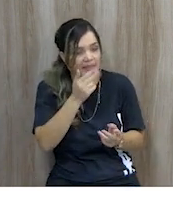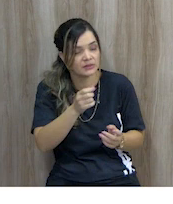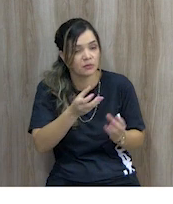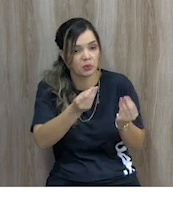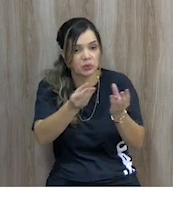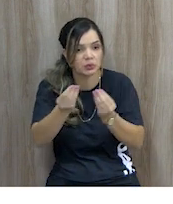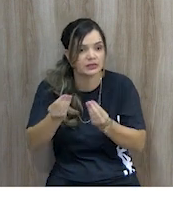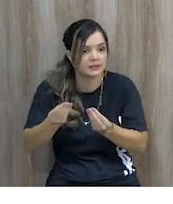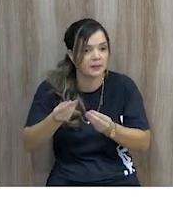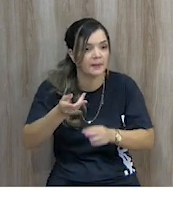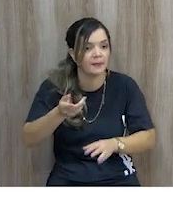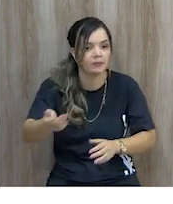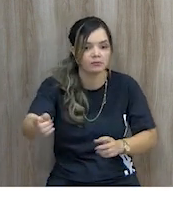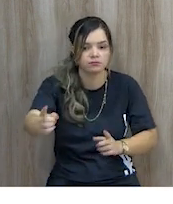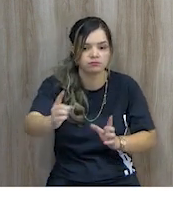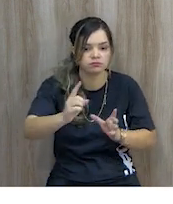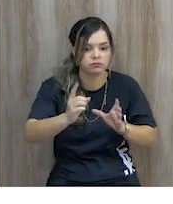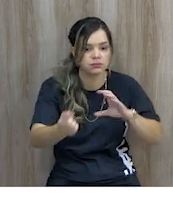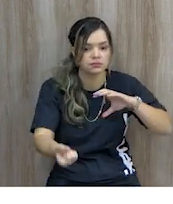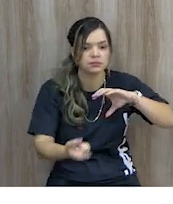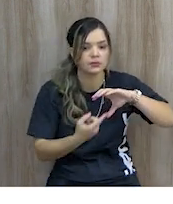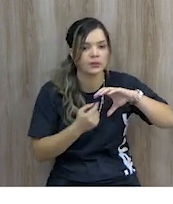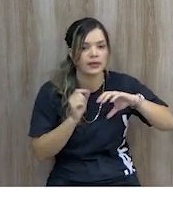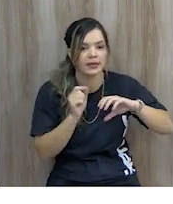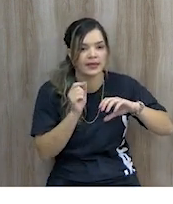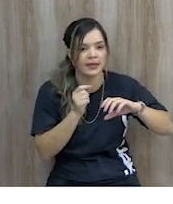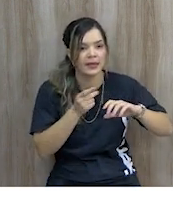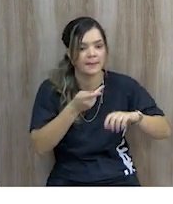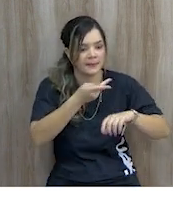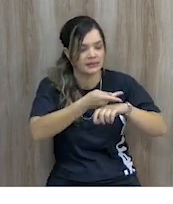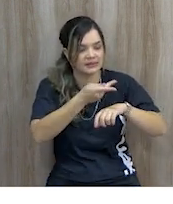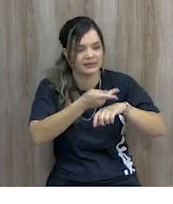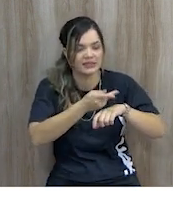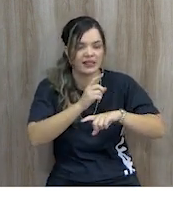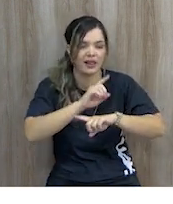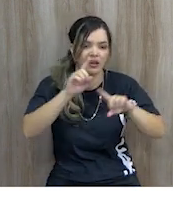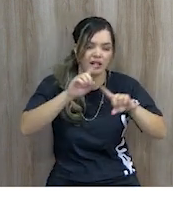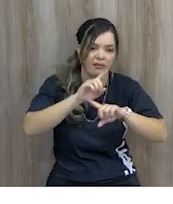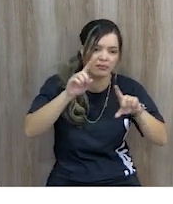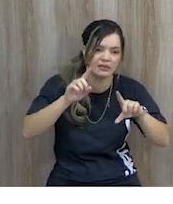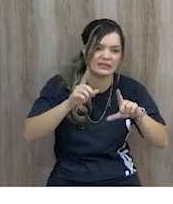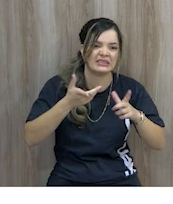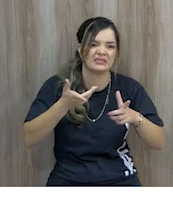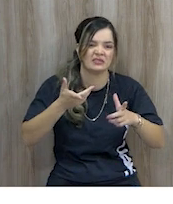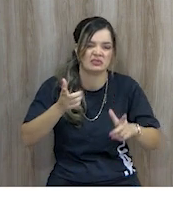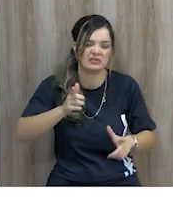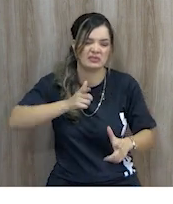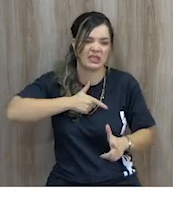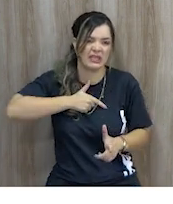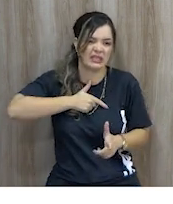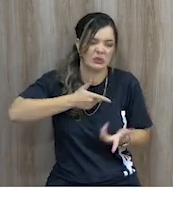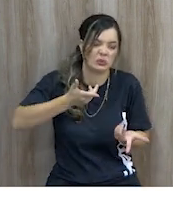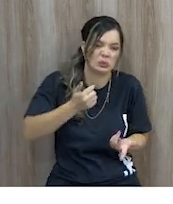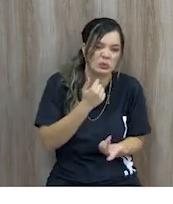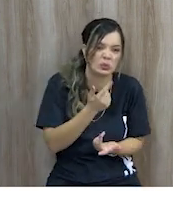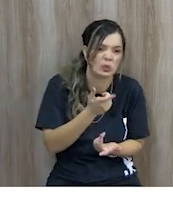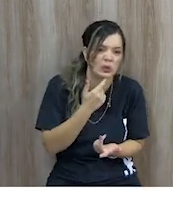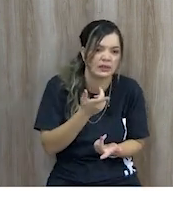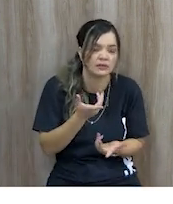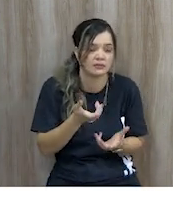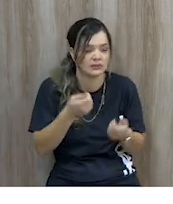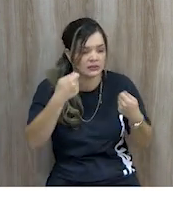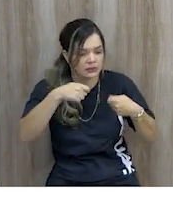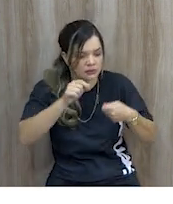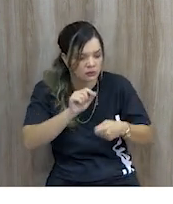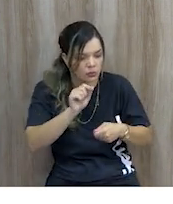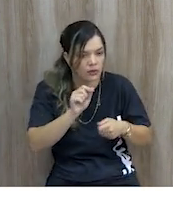às vezes, chega muito profissional para mim falar, Naira, o paciente está reclamando da estética, tem como fazer alguma coisa quanto a